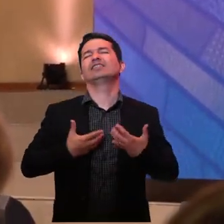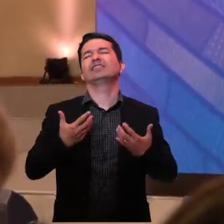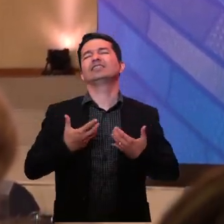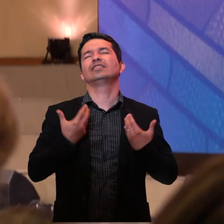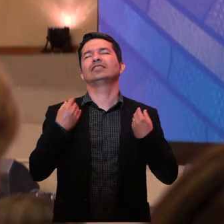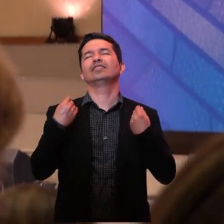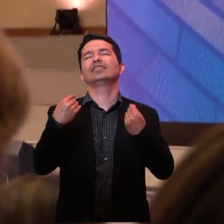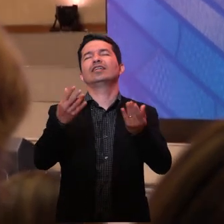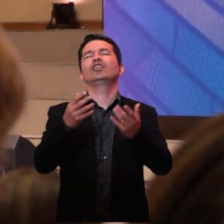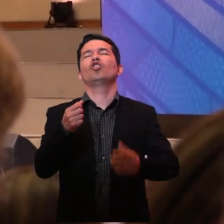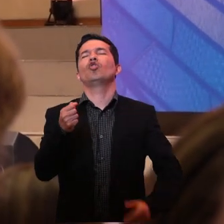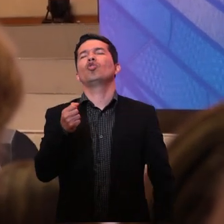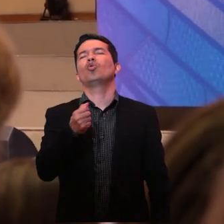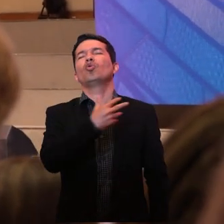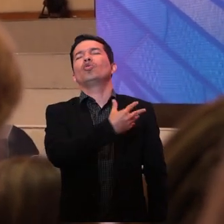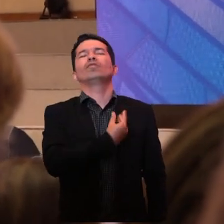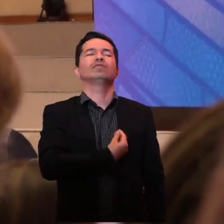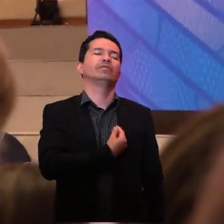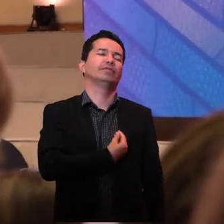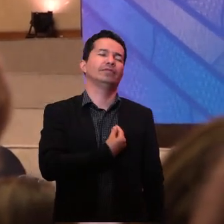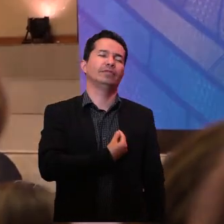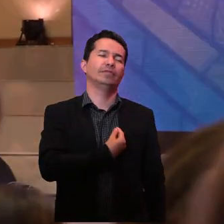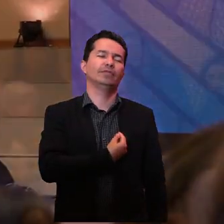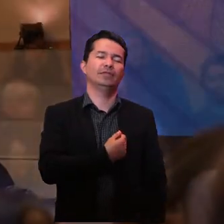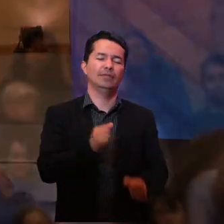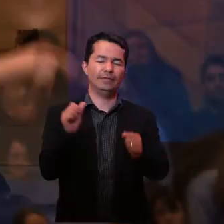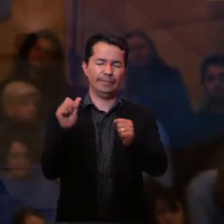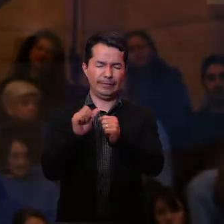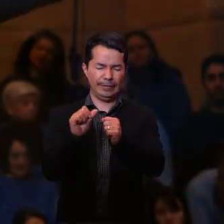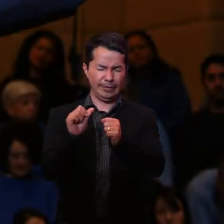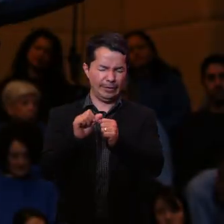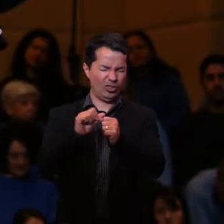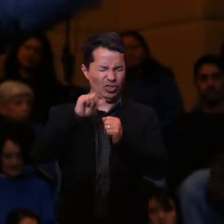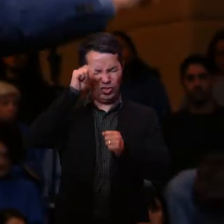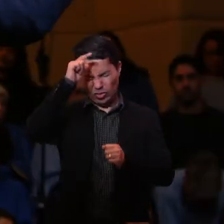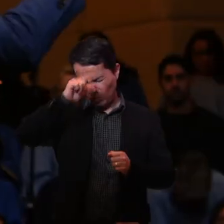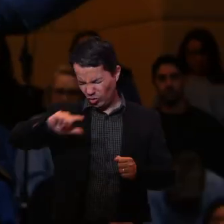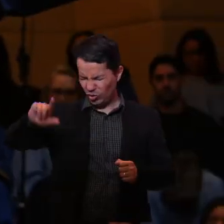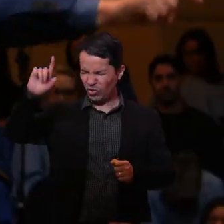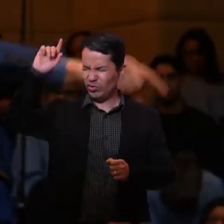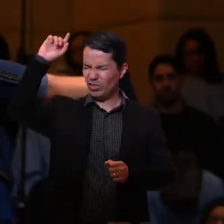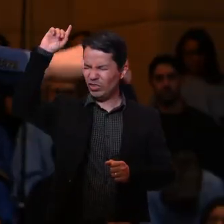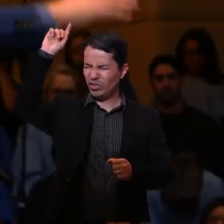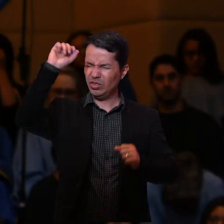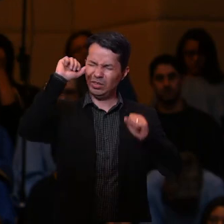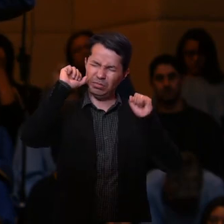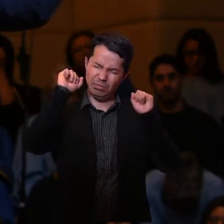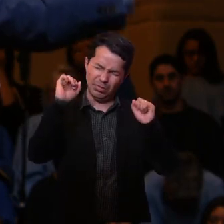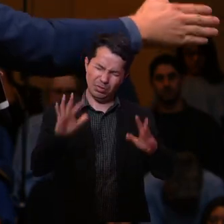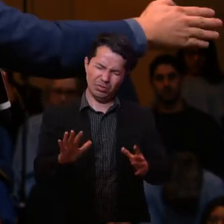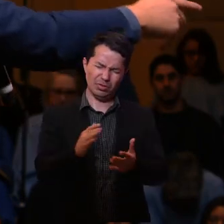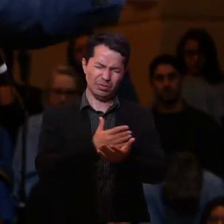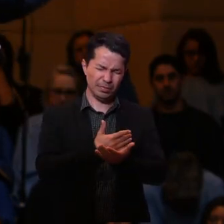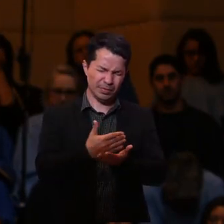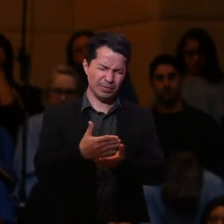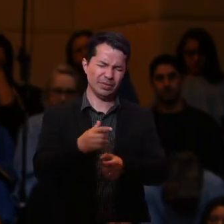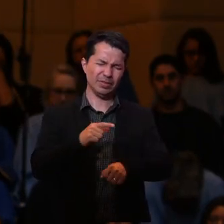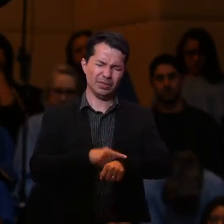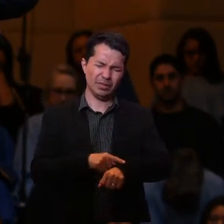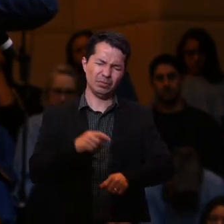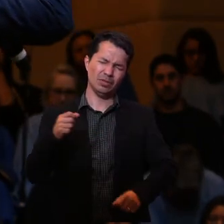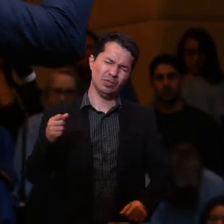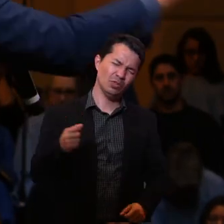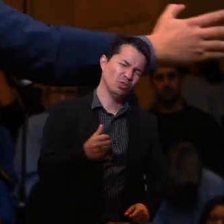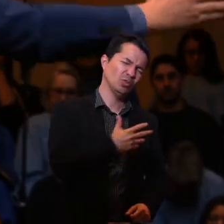nascimento. Faz de novo, Pai, regenera, começa um tempo novo na história